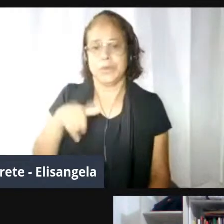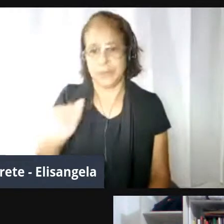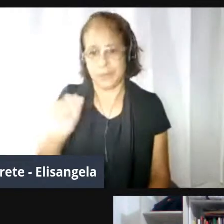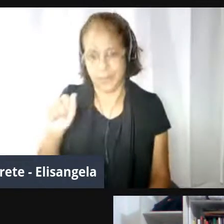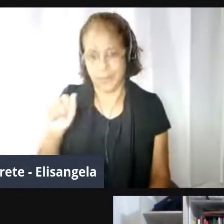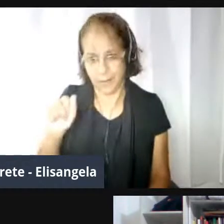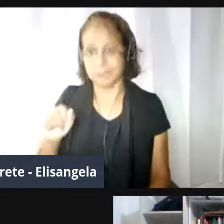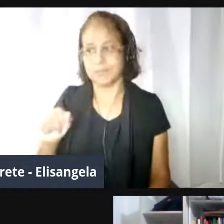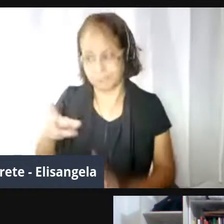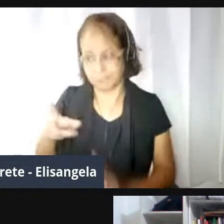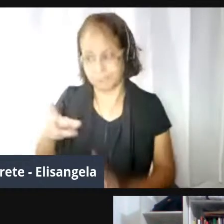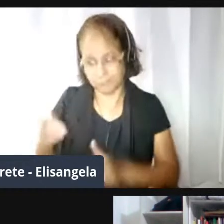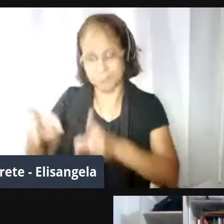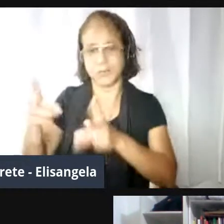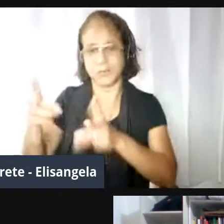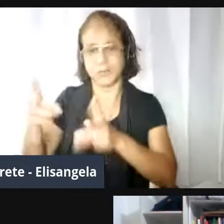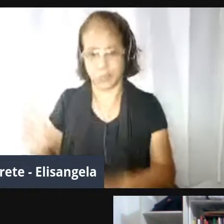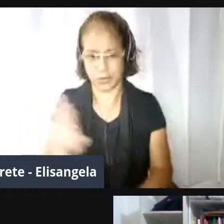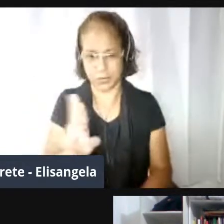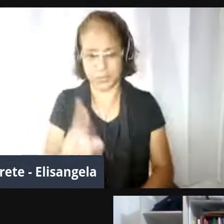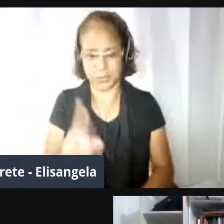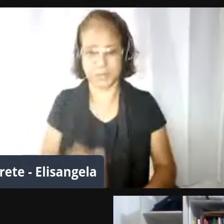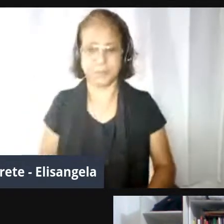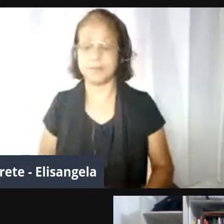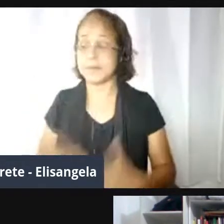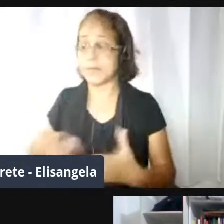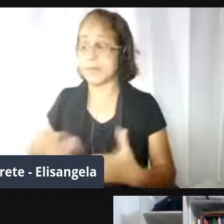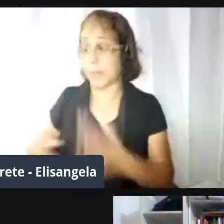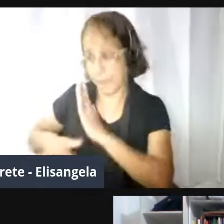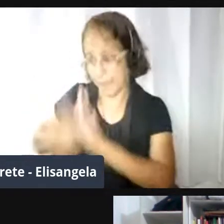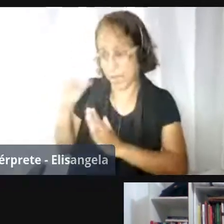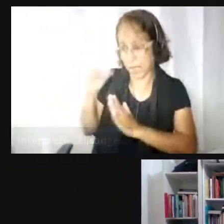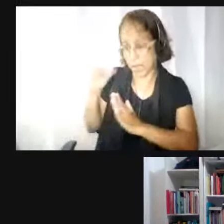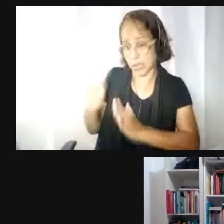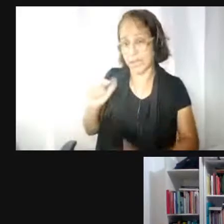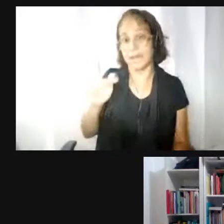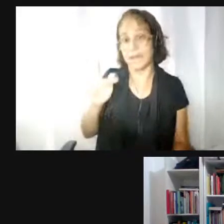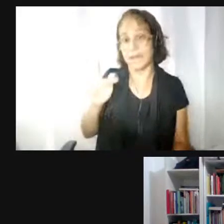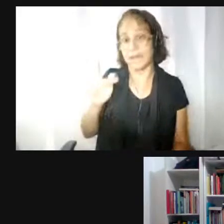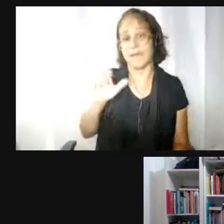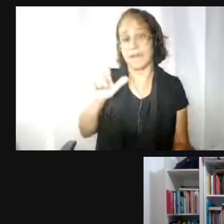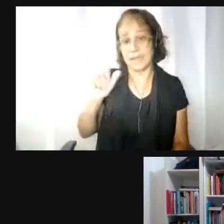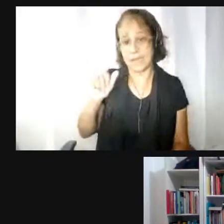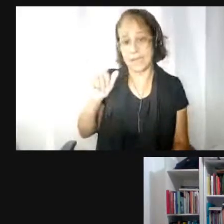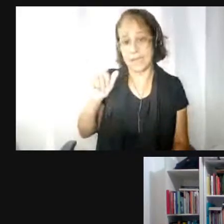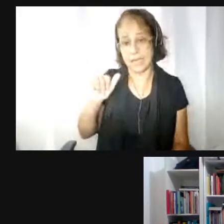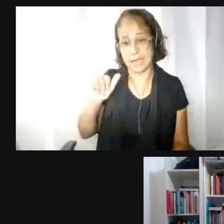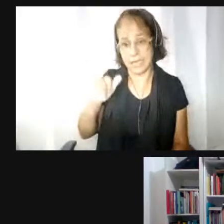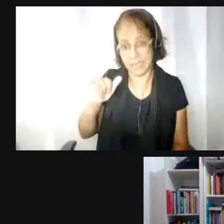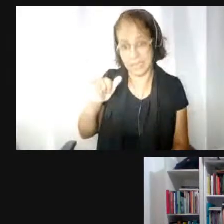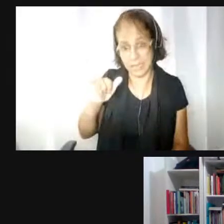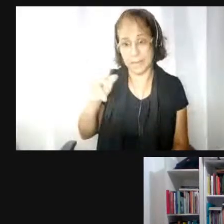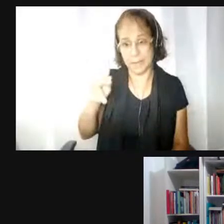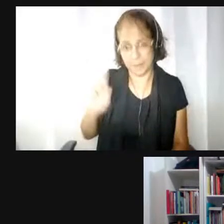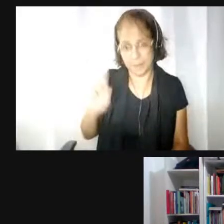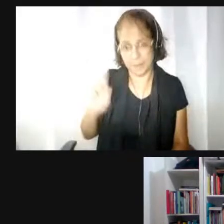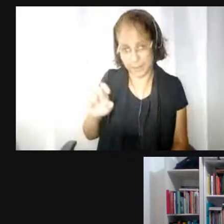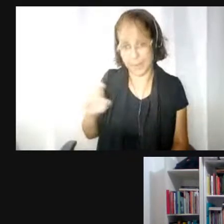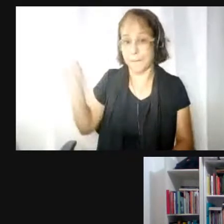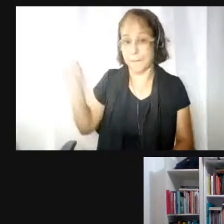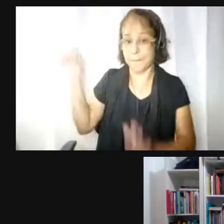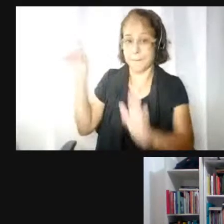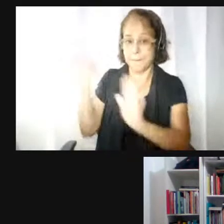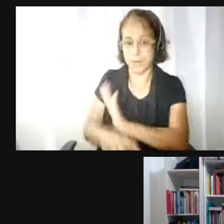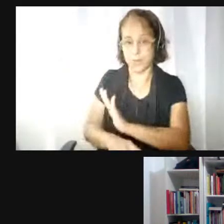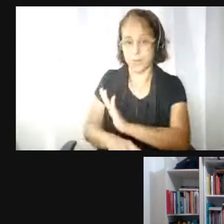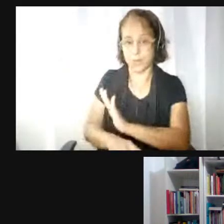Então, Súria, a primeira é do Felipe, você não precisa anotar nada, que depois eu deixo aqui congelado, né? O Felipe está perguntando, você até já comentou um pouco na